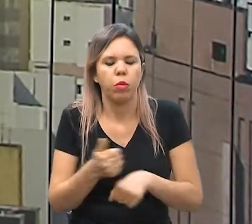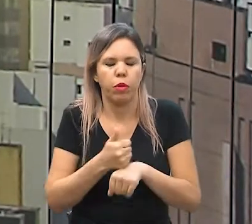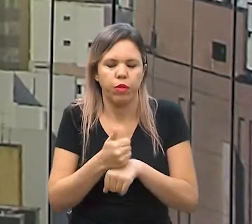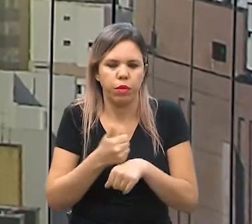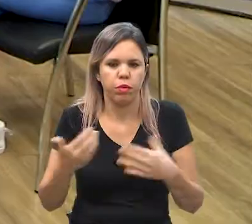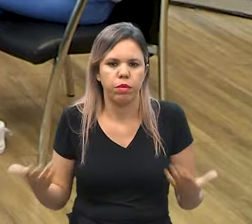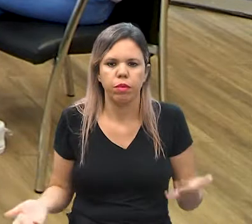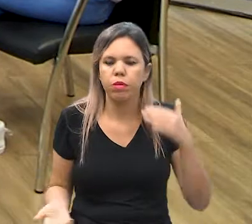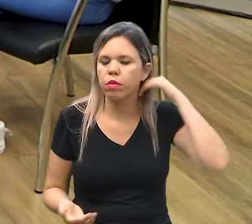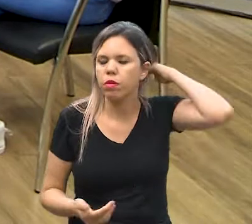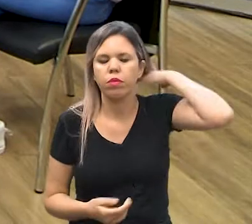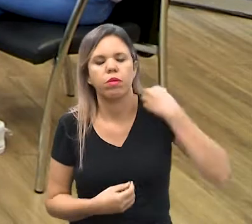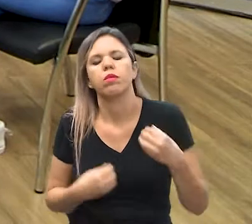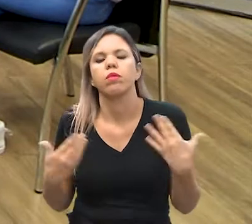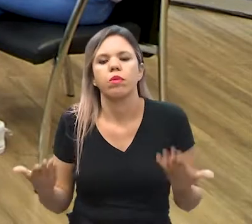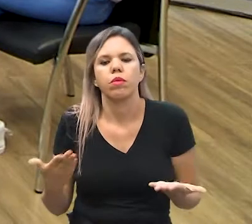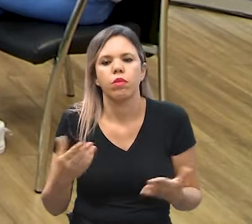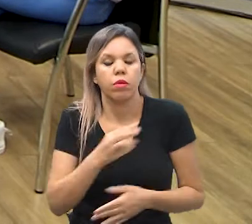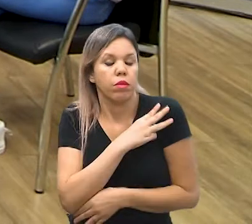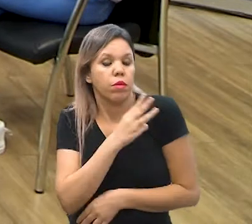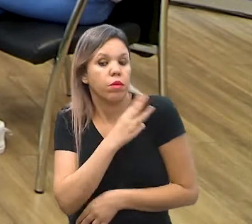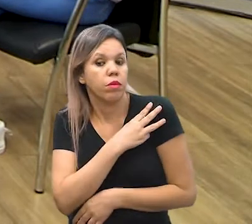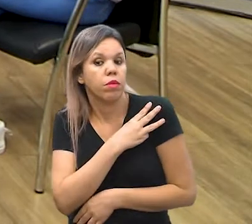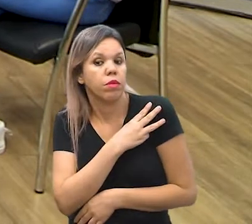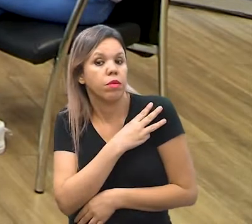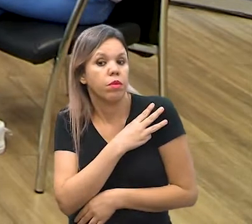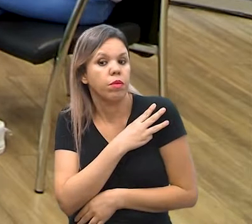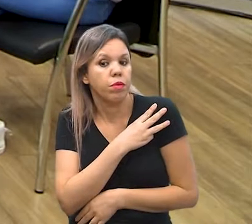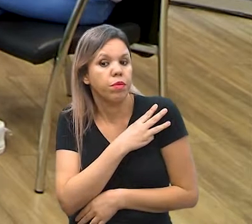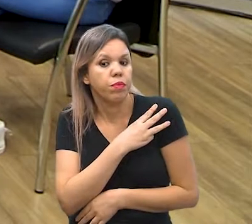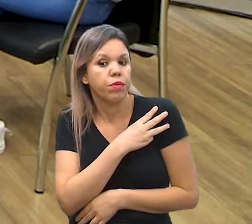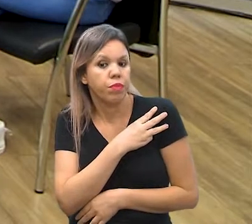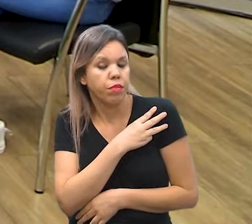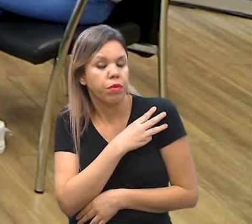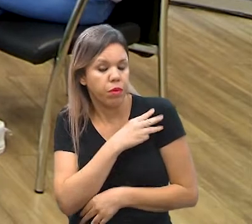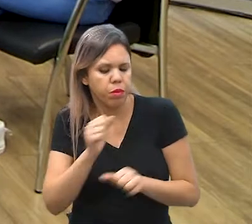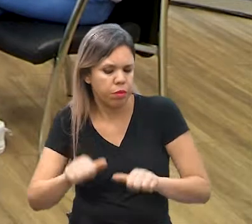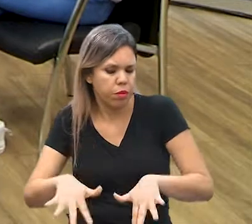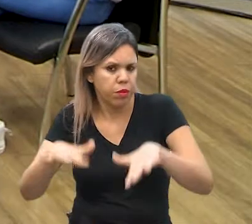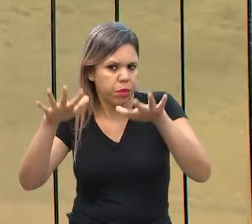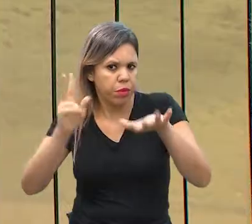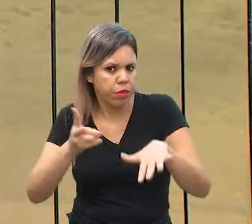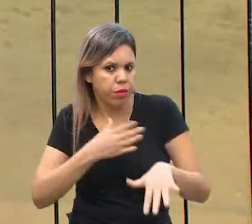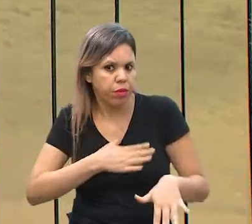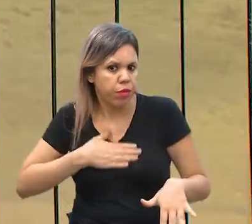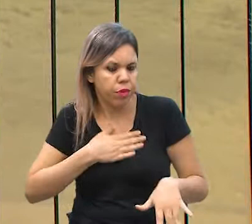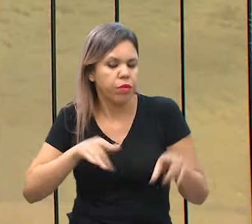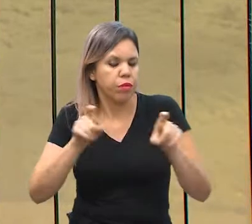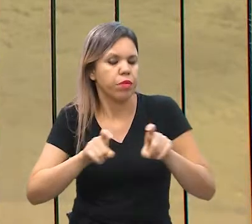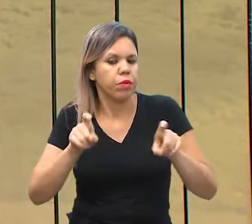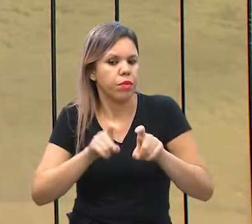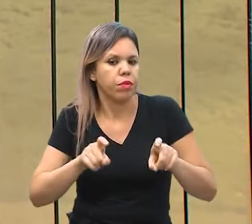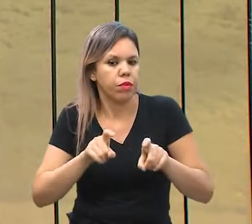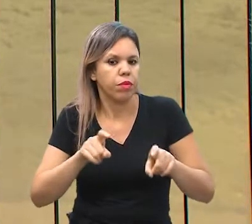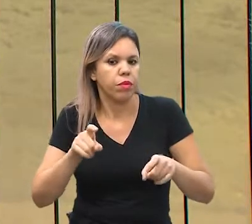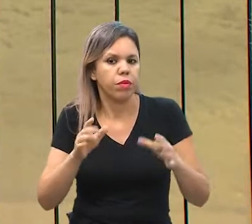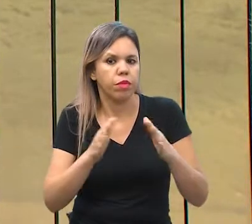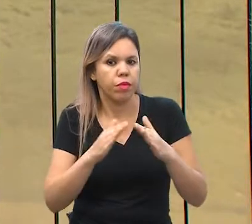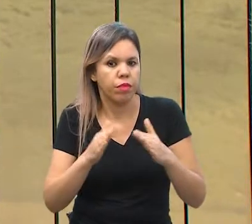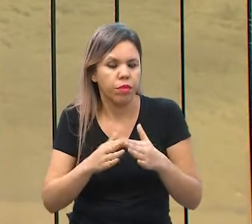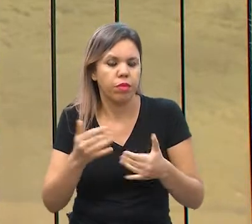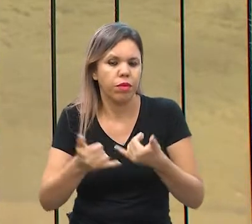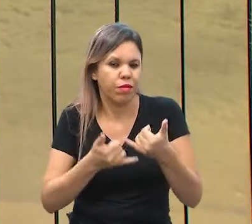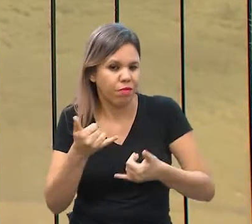profissão? Quando eu estava no ensino médio, né, desde pequena sempre gostei muito de computador, né? Ficar em casa, jogando